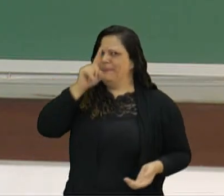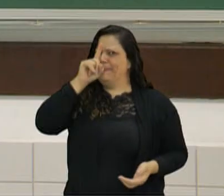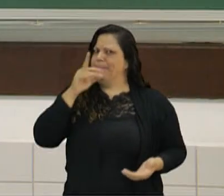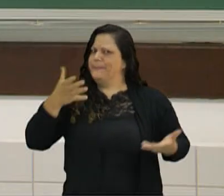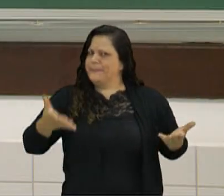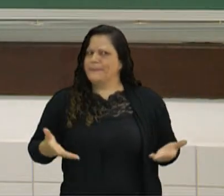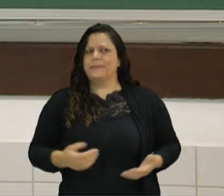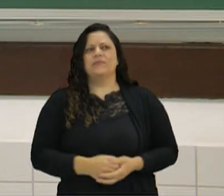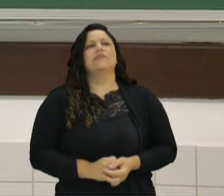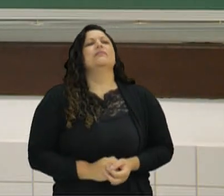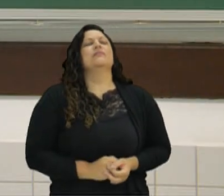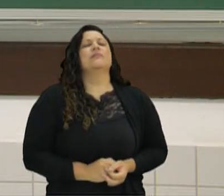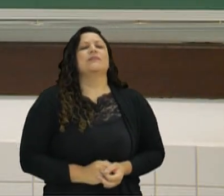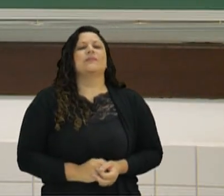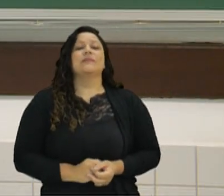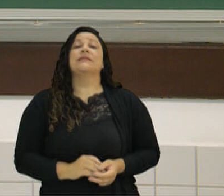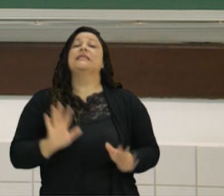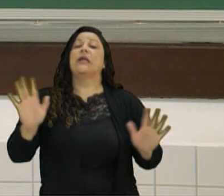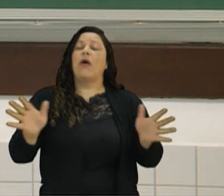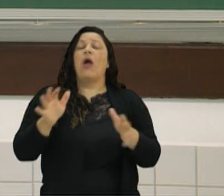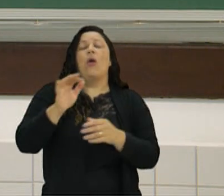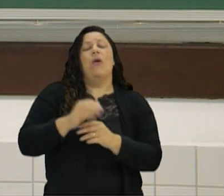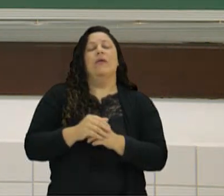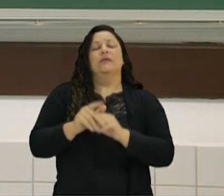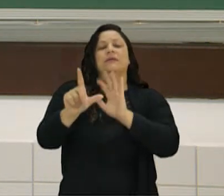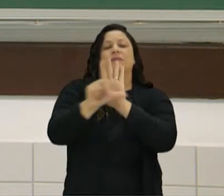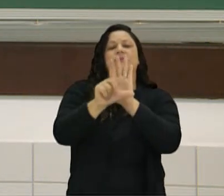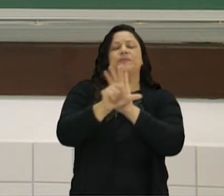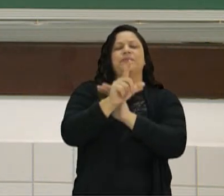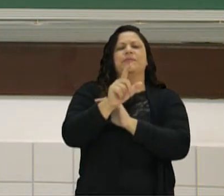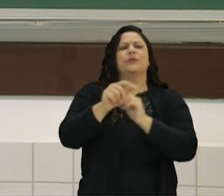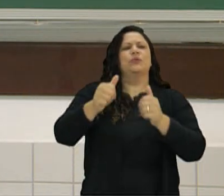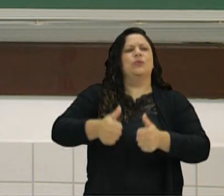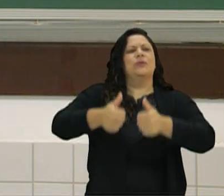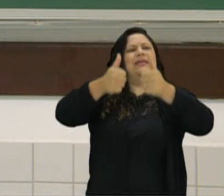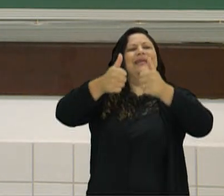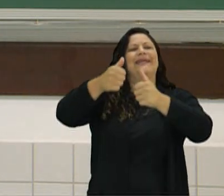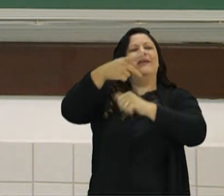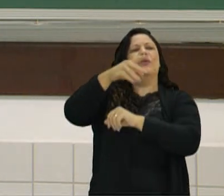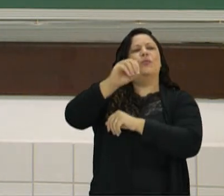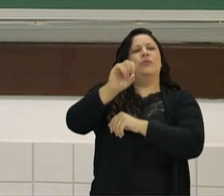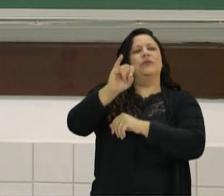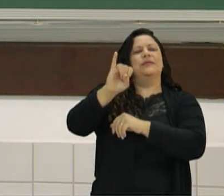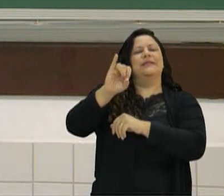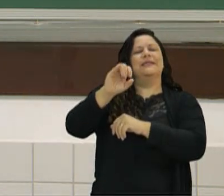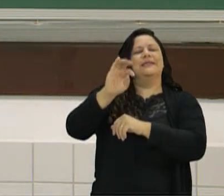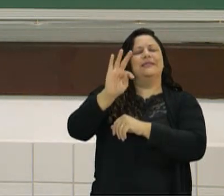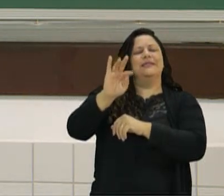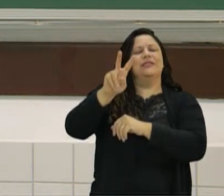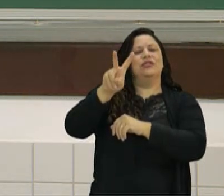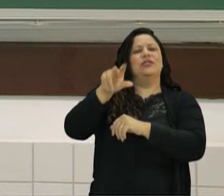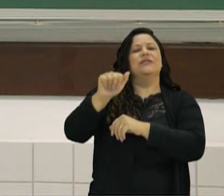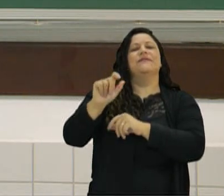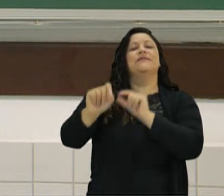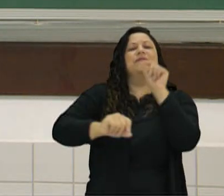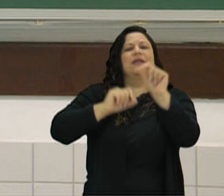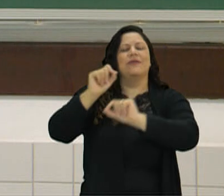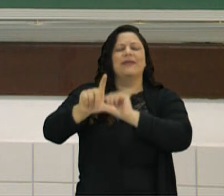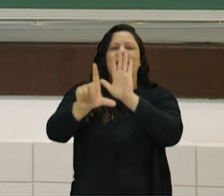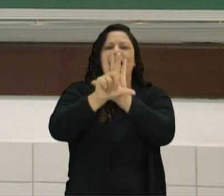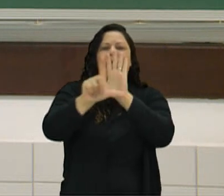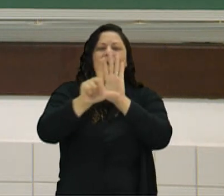positiva aqui, isso num contexto brasileiro, né? Provavelmente todos vocês já ouviram falar na Lei Maria da Penha,